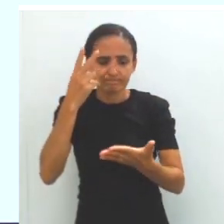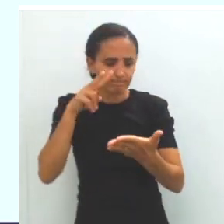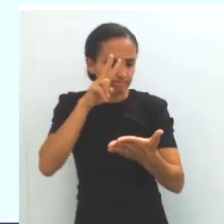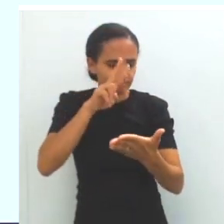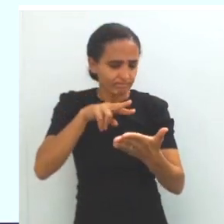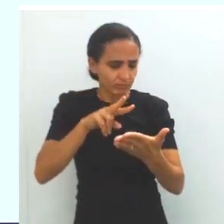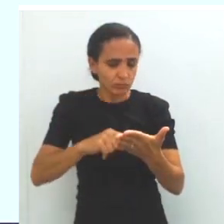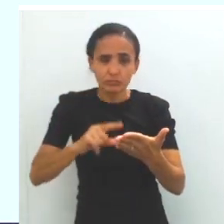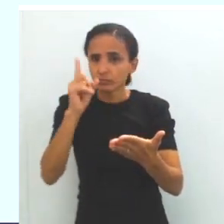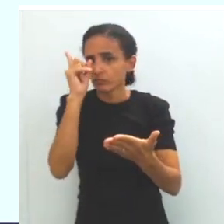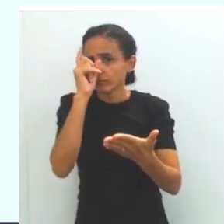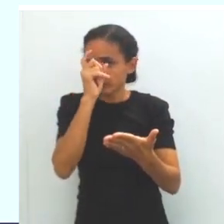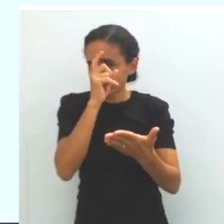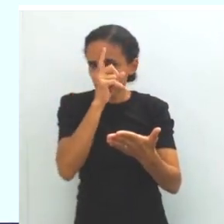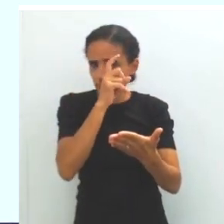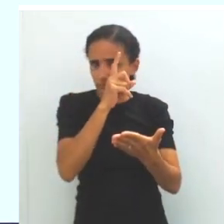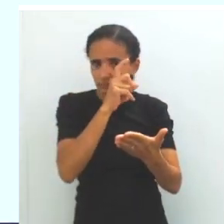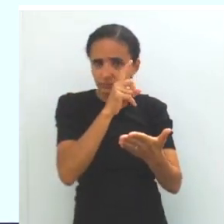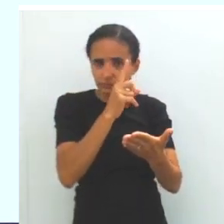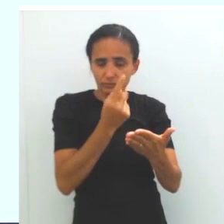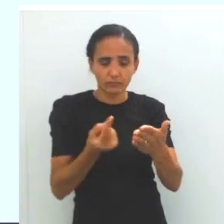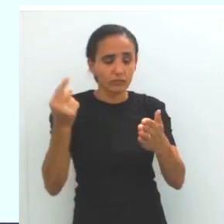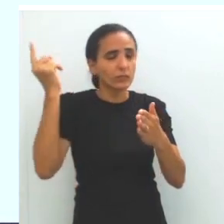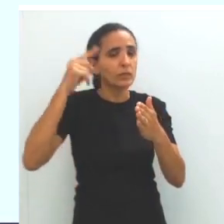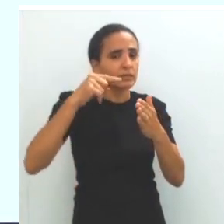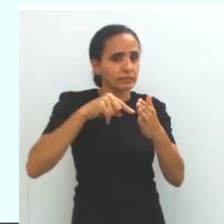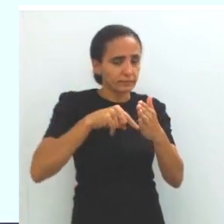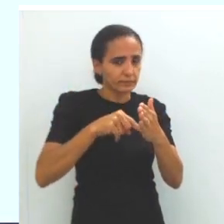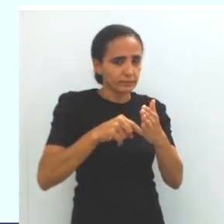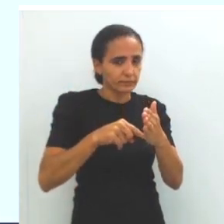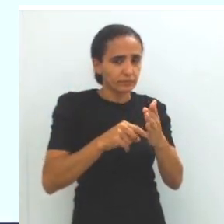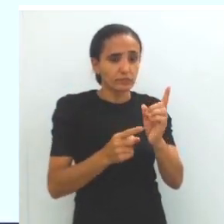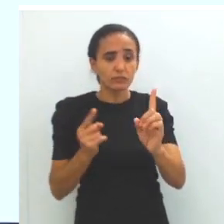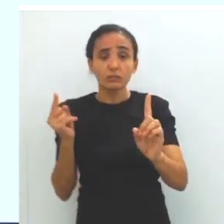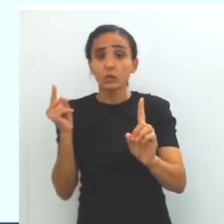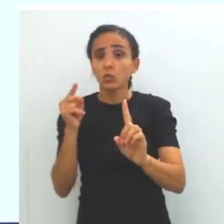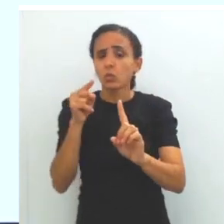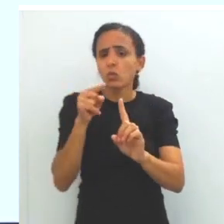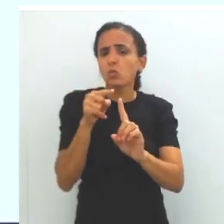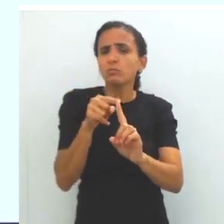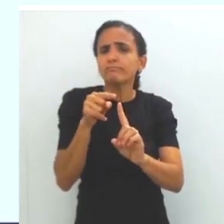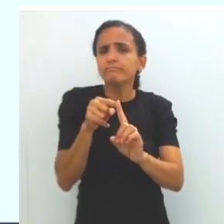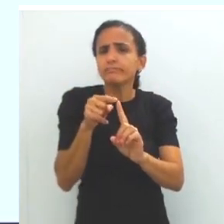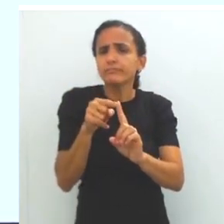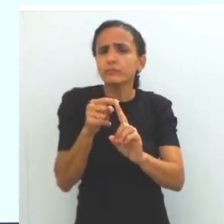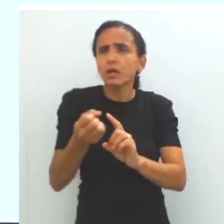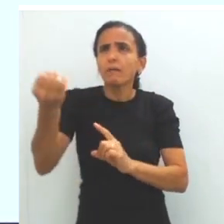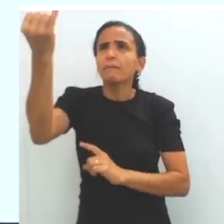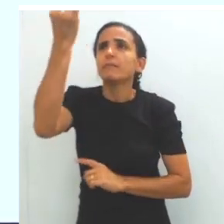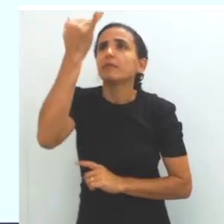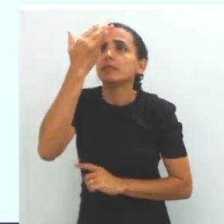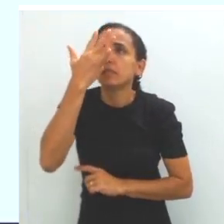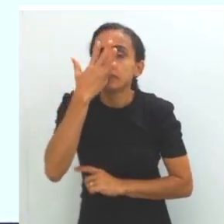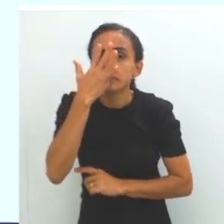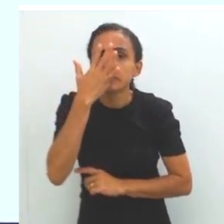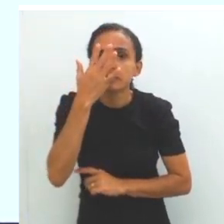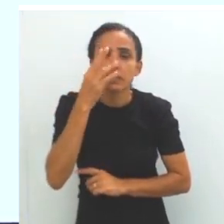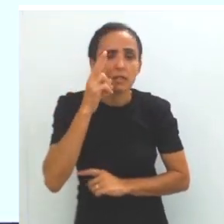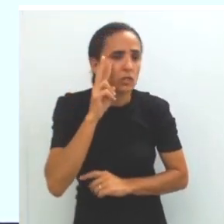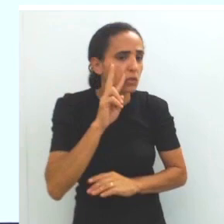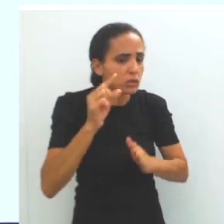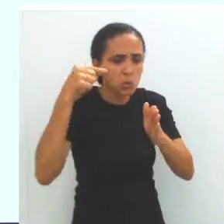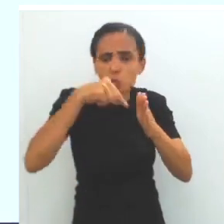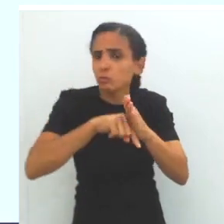vai chegar no fundo do olho. E se a luz do objeto emitido e refletido